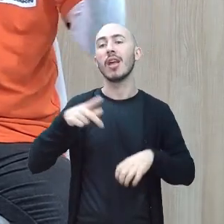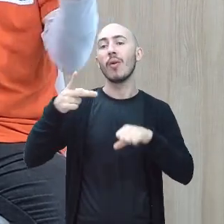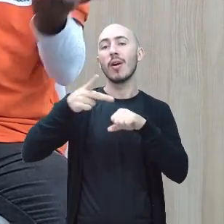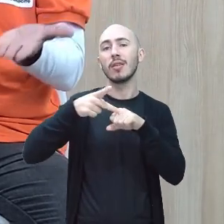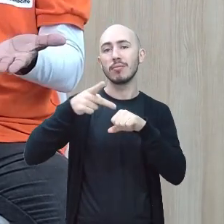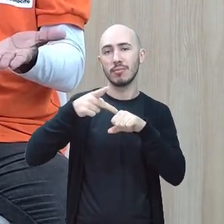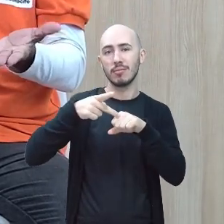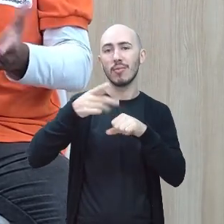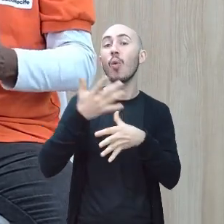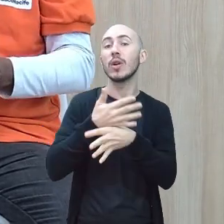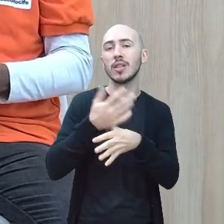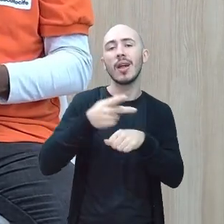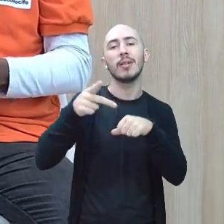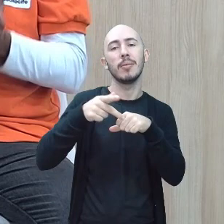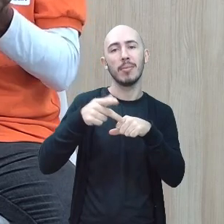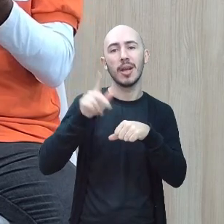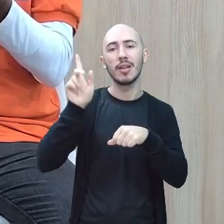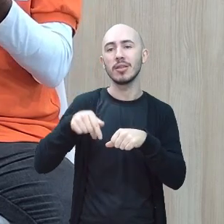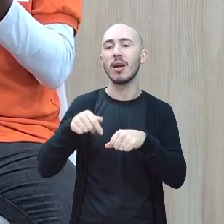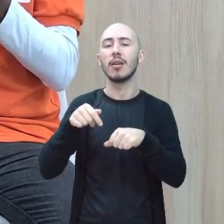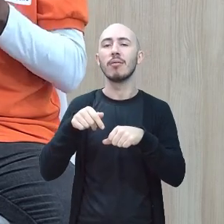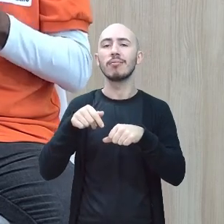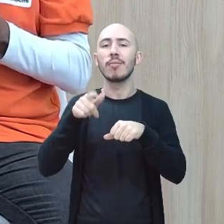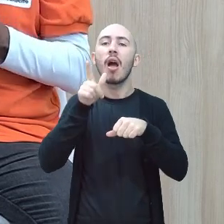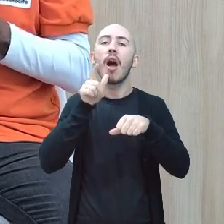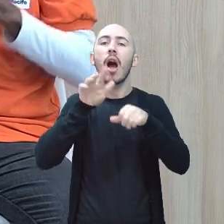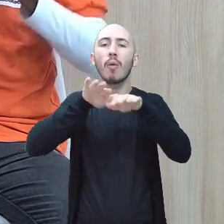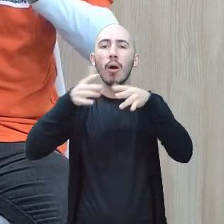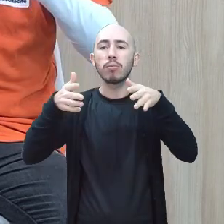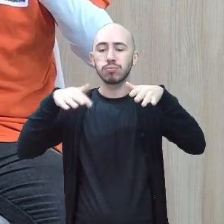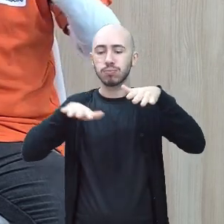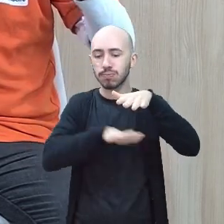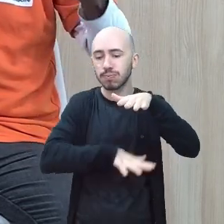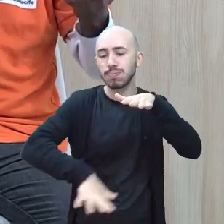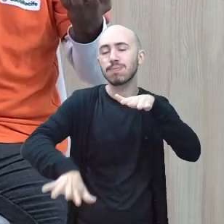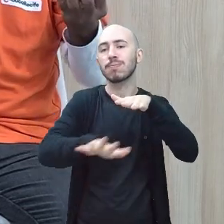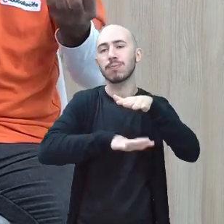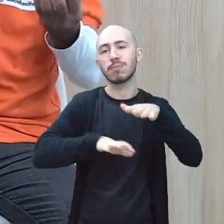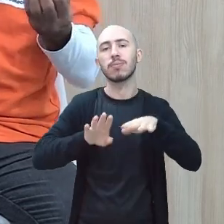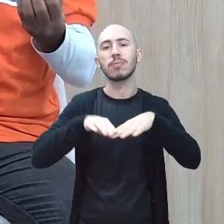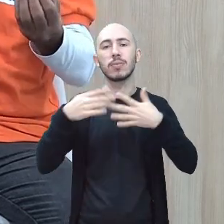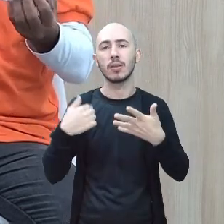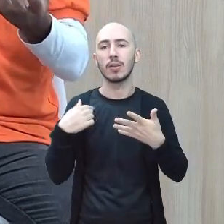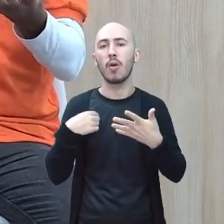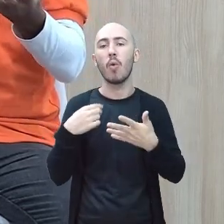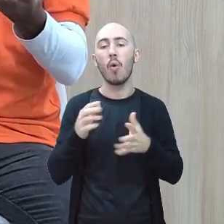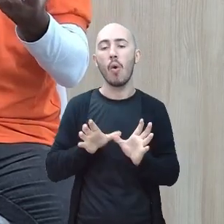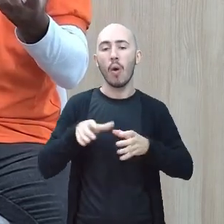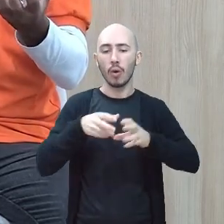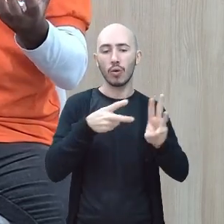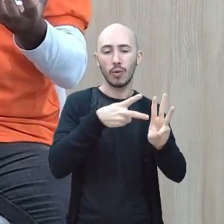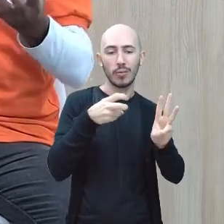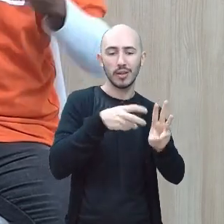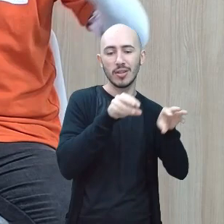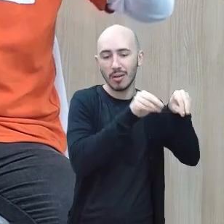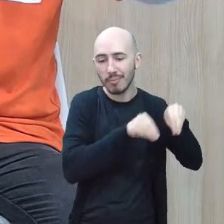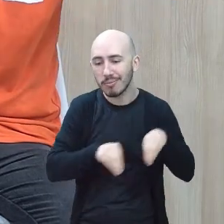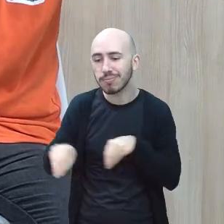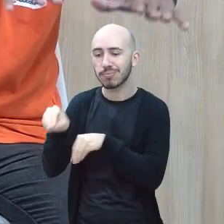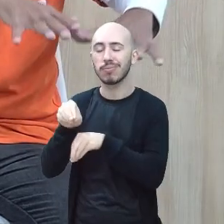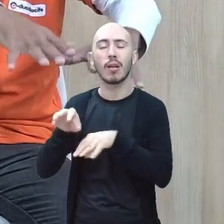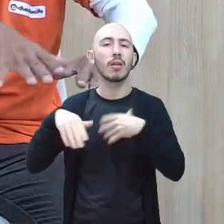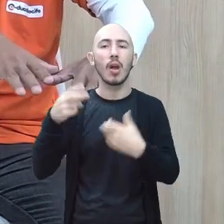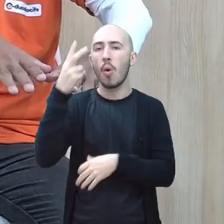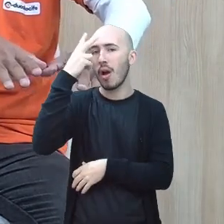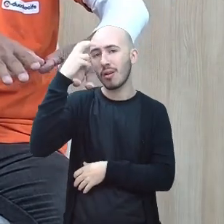d'água, que hoje é ponto turístico, mas a reserva dele foi totalmente inundada, eles foram deslocados. Quando eles foram deslocados, a sua cultura toda